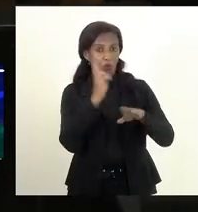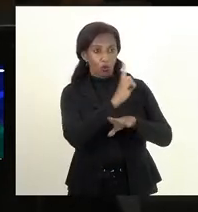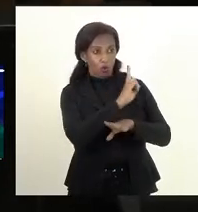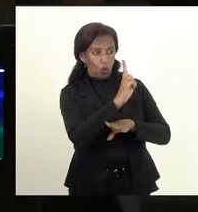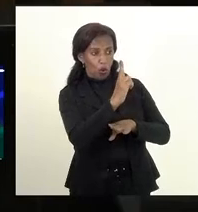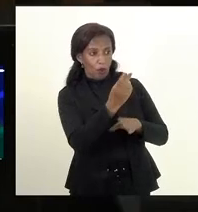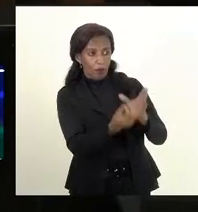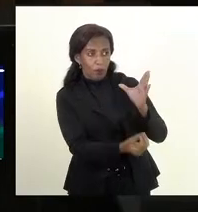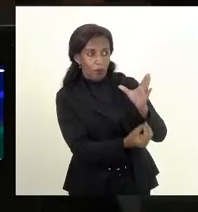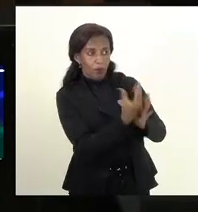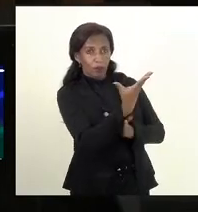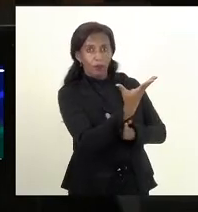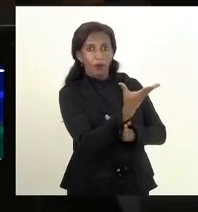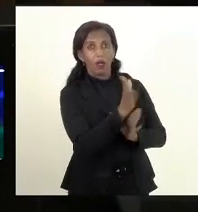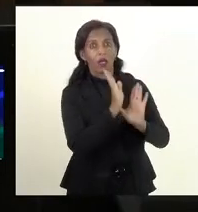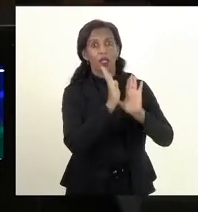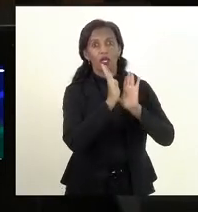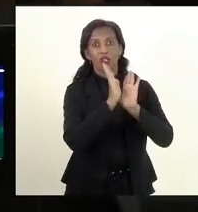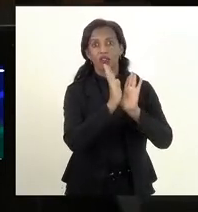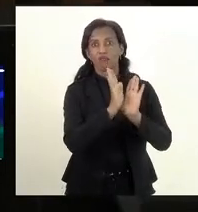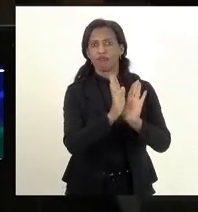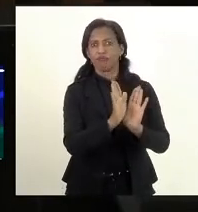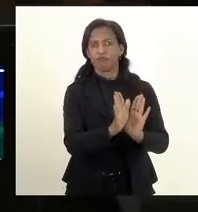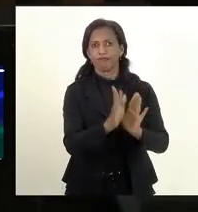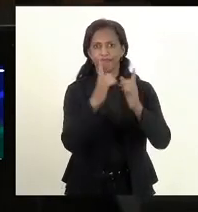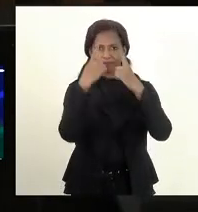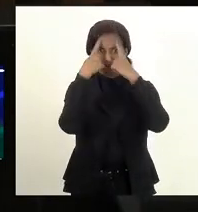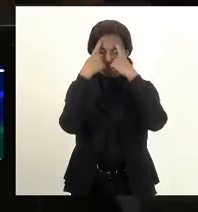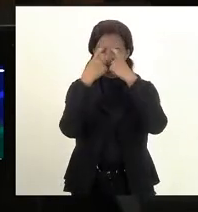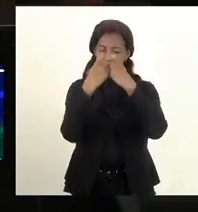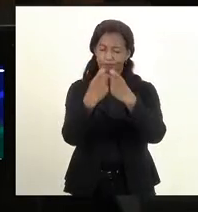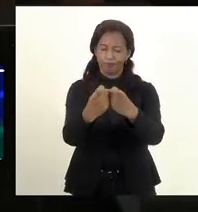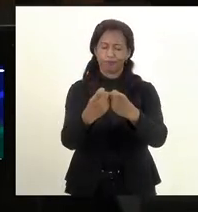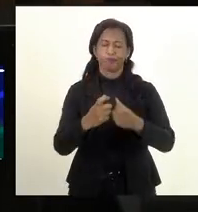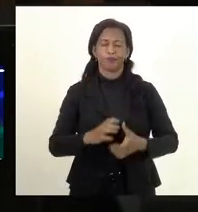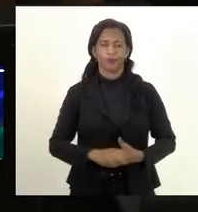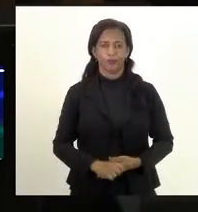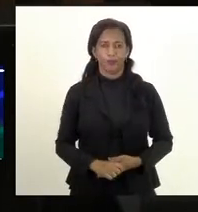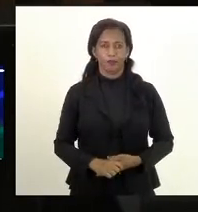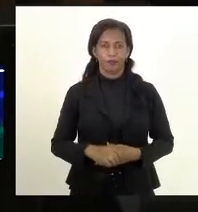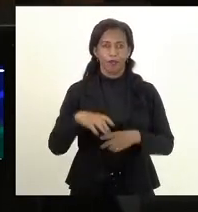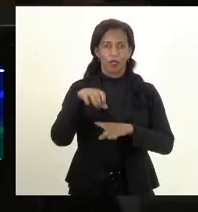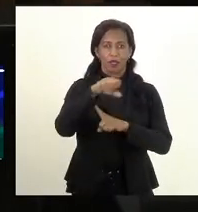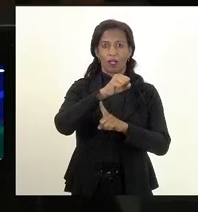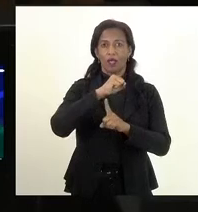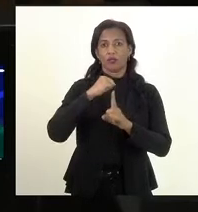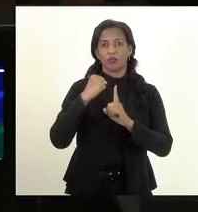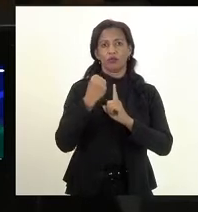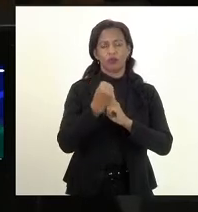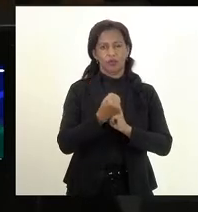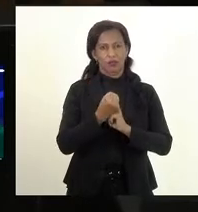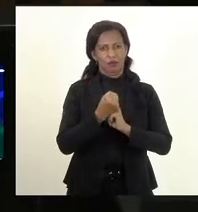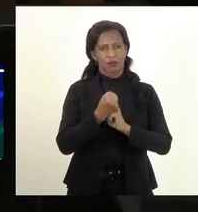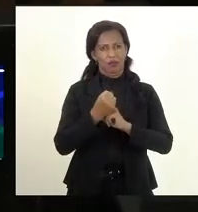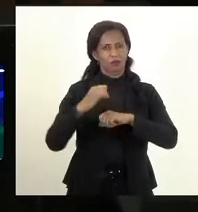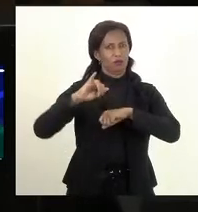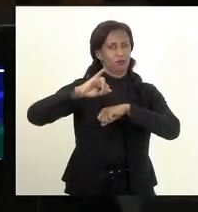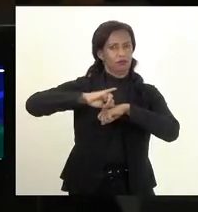nessa lista já é uma agressão e a sociedade Fluminense